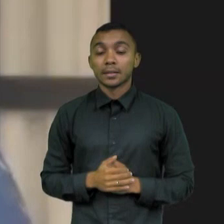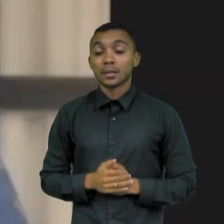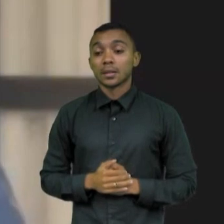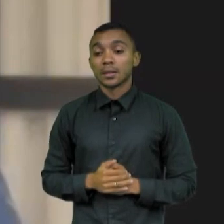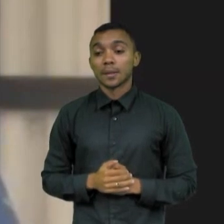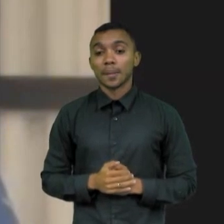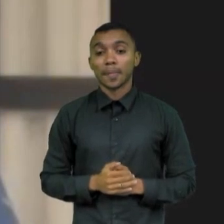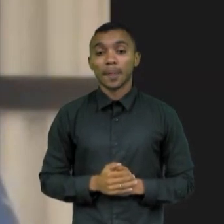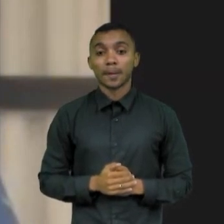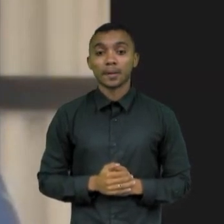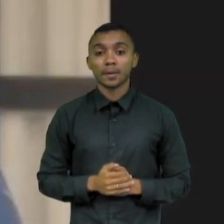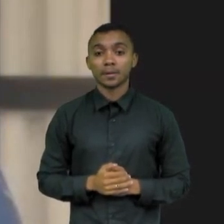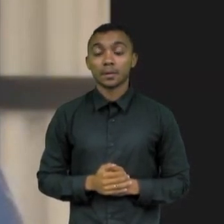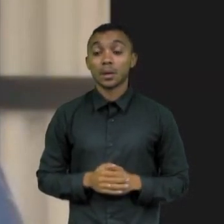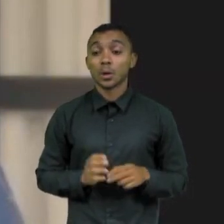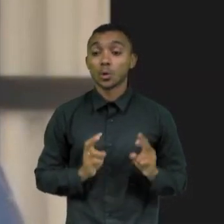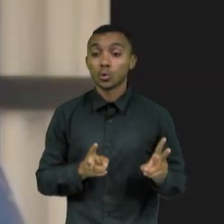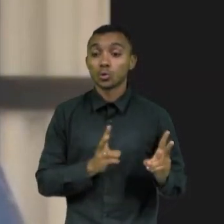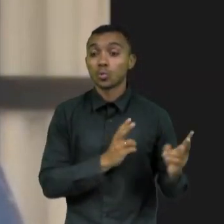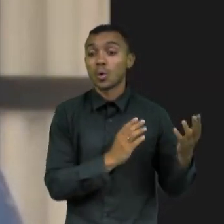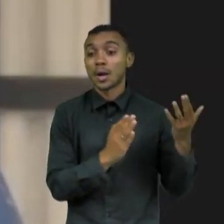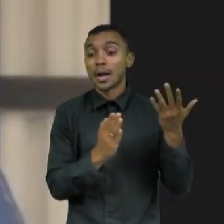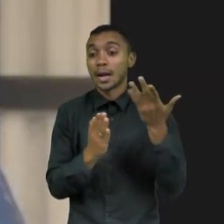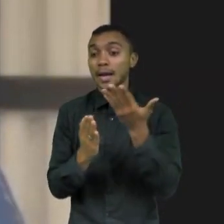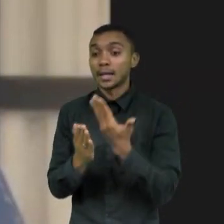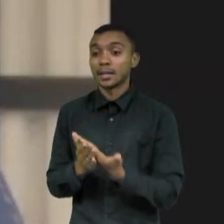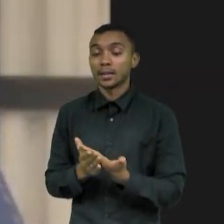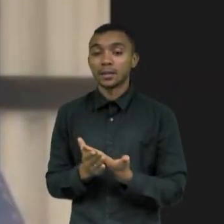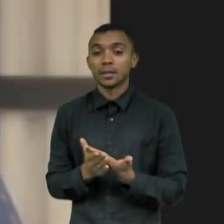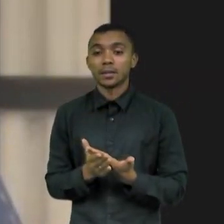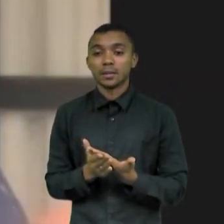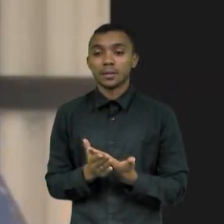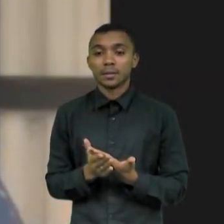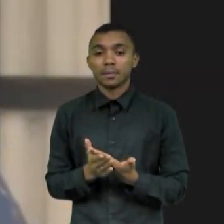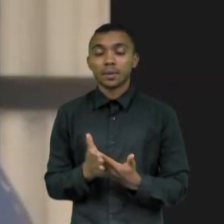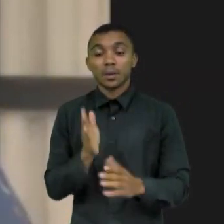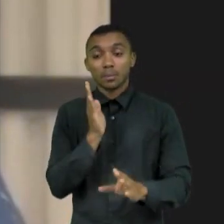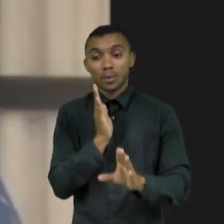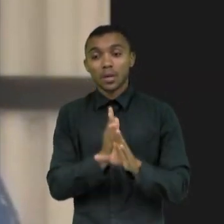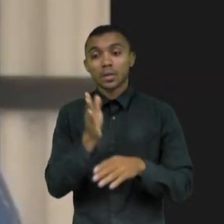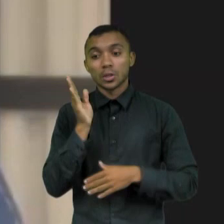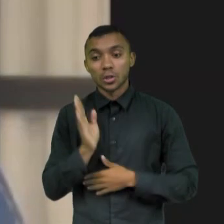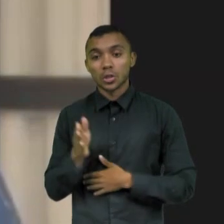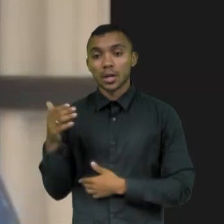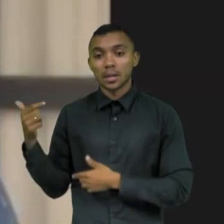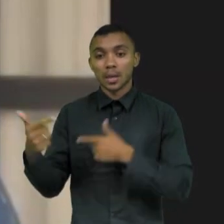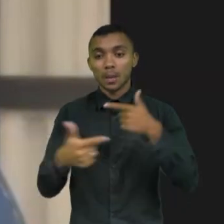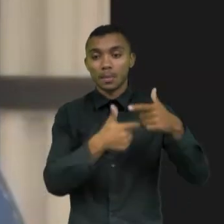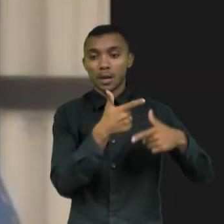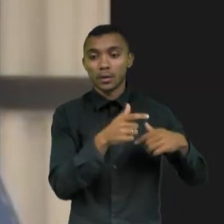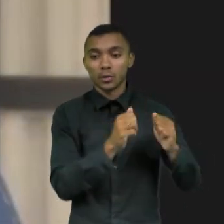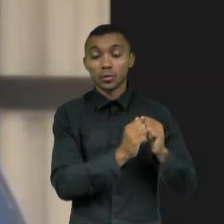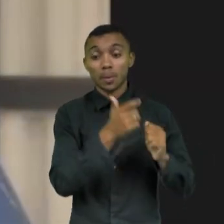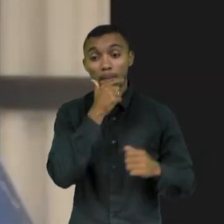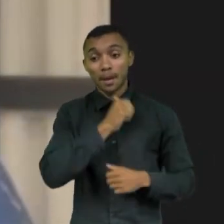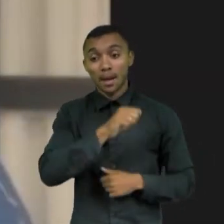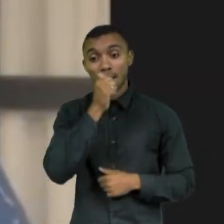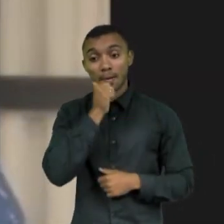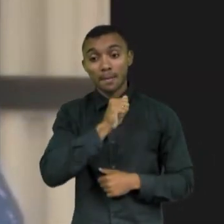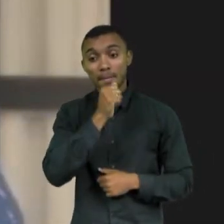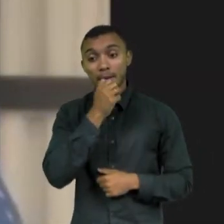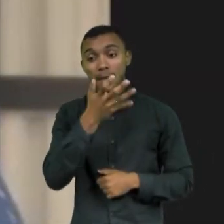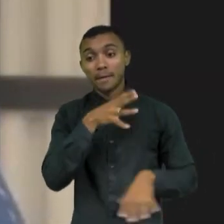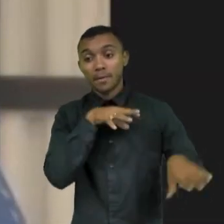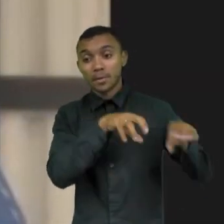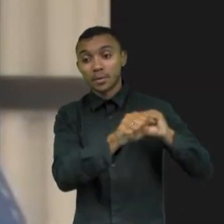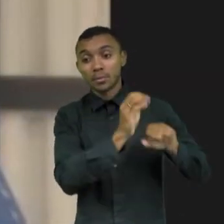essa relação até hoje, né? Tendo em vista que a gente tem uma relação de trabalho, fomos condicionados pelos nossos pais a buscar uma graduação para